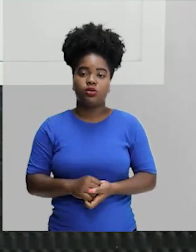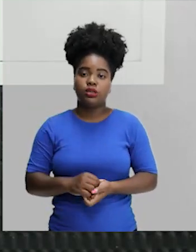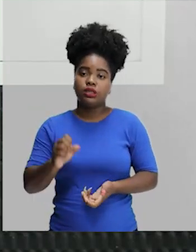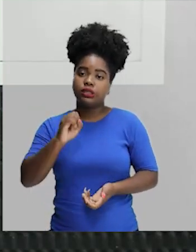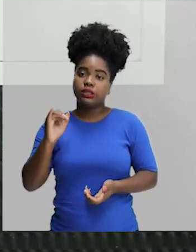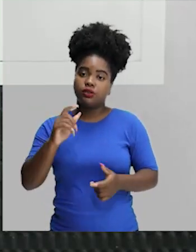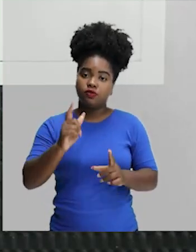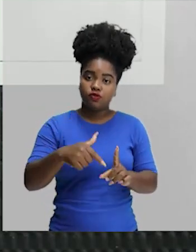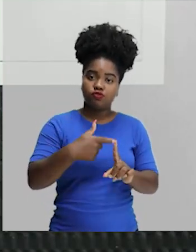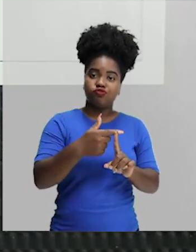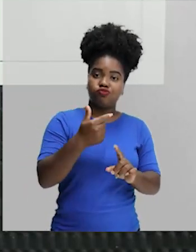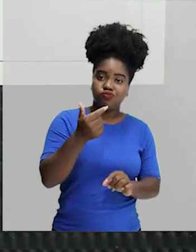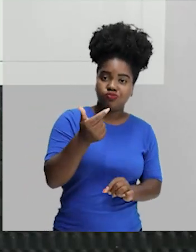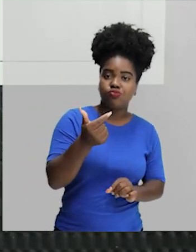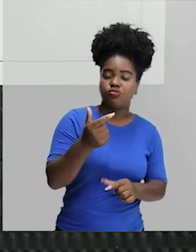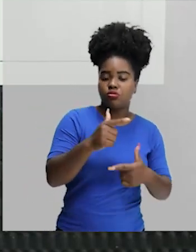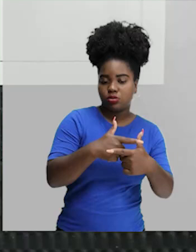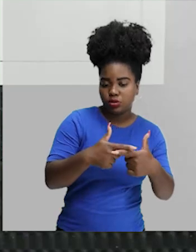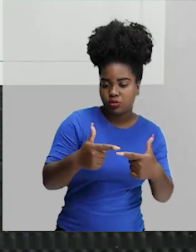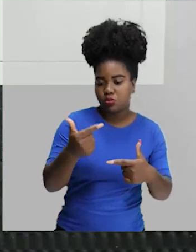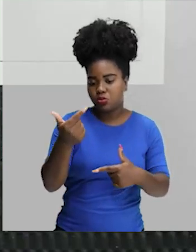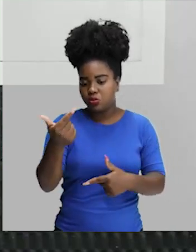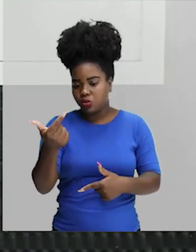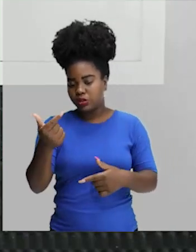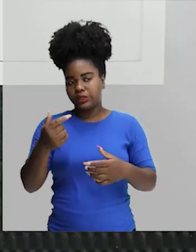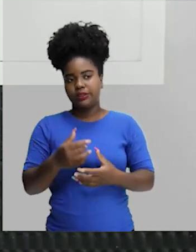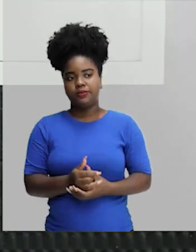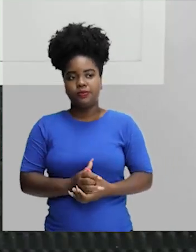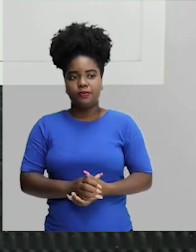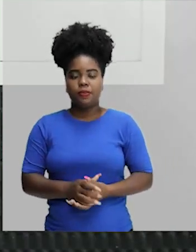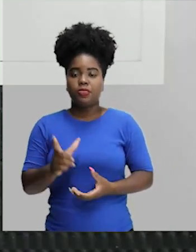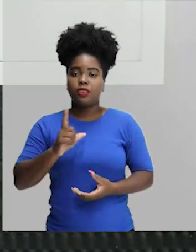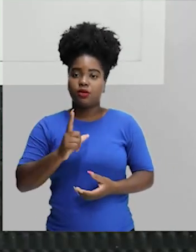foram dobrados, eu vou dividir por 2. Então, aqui vai dar 3.